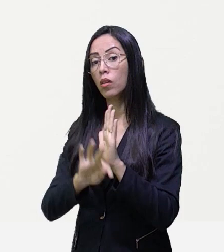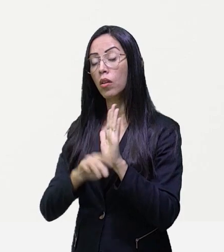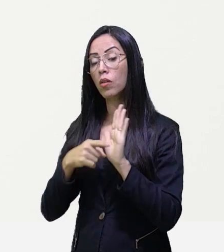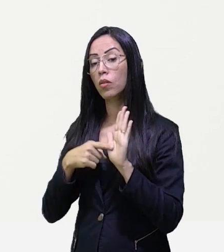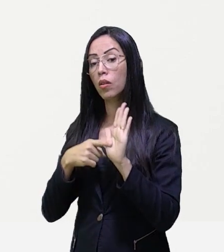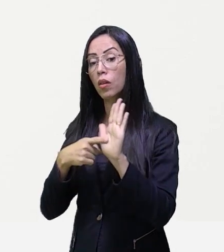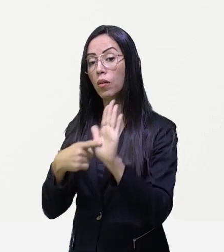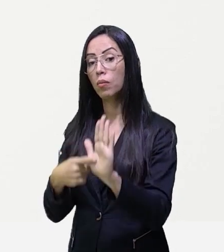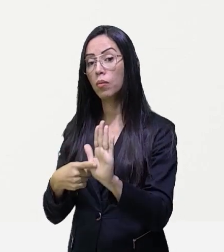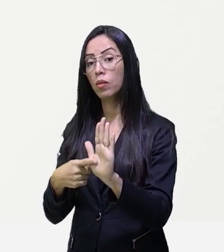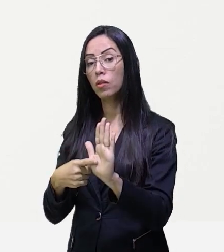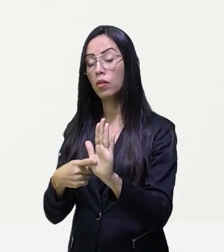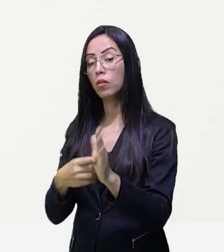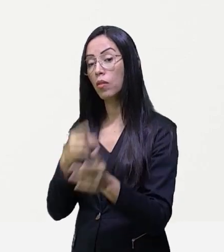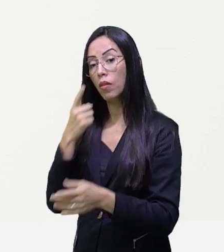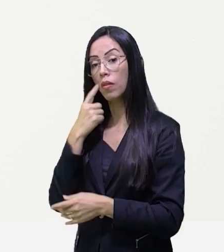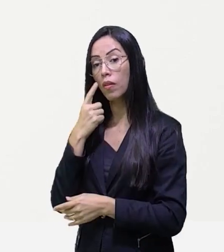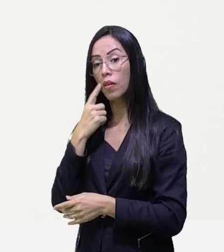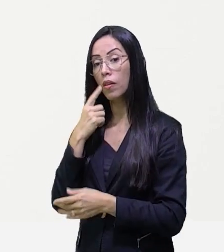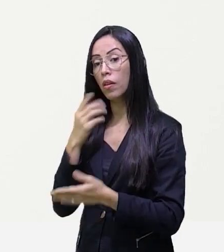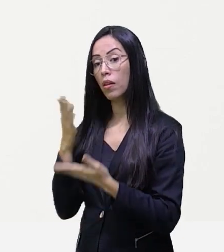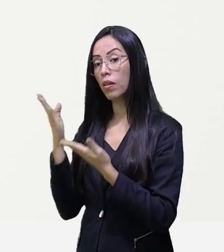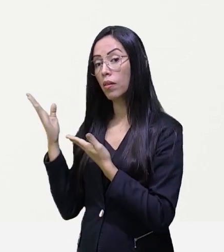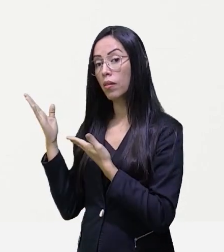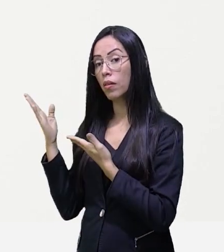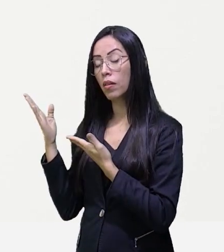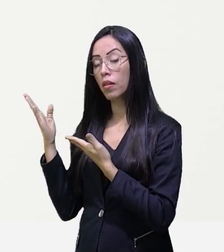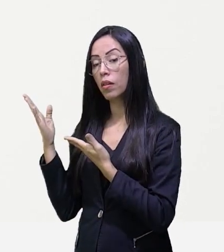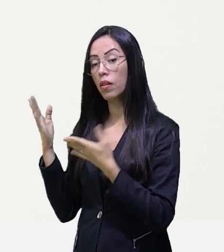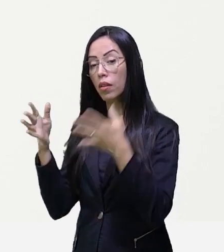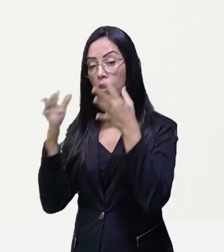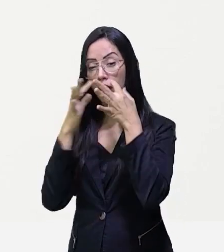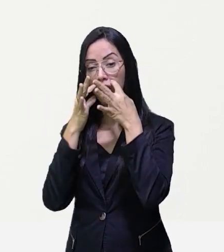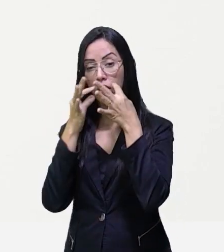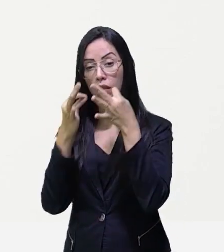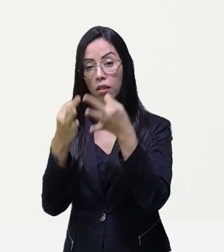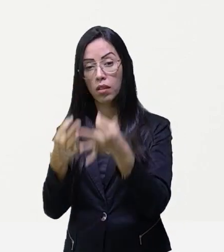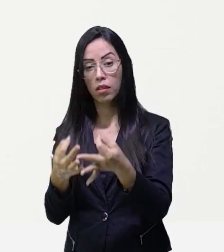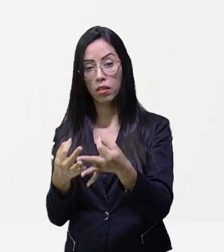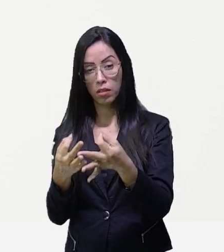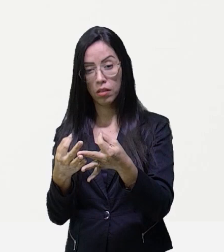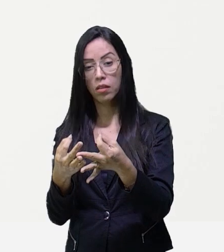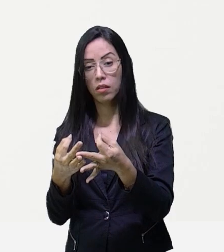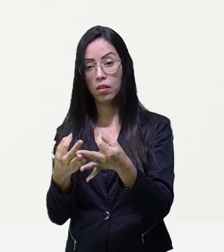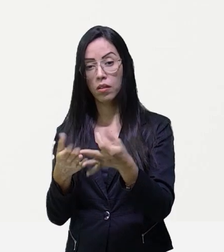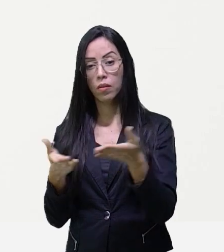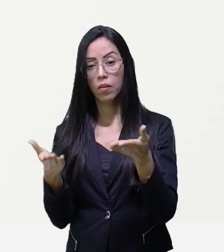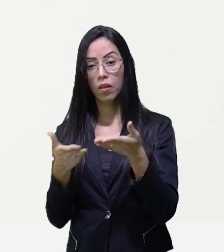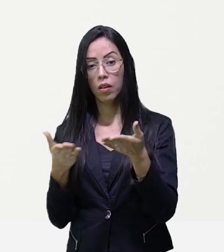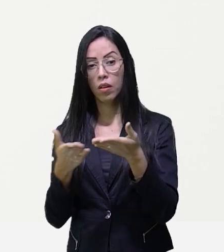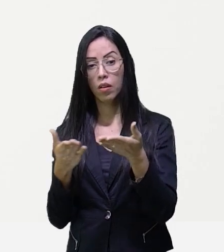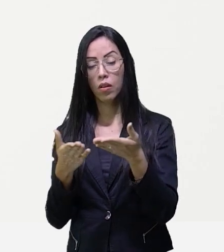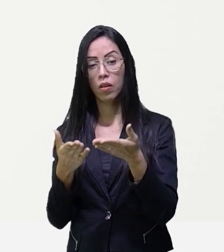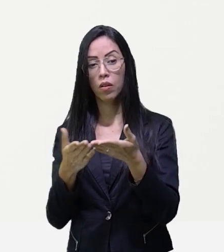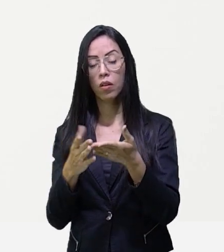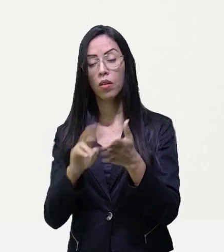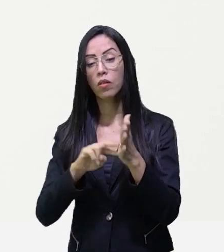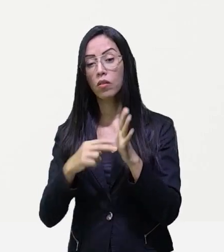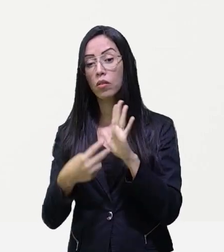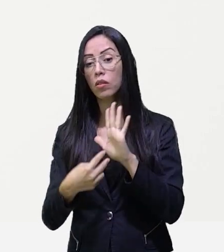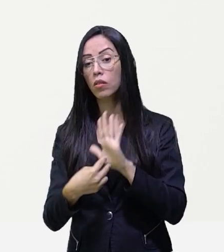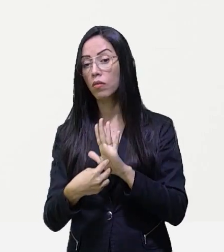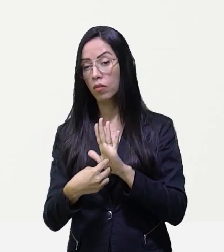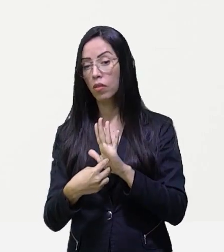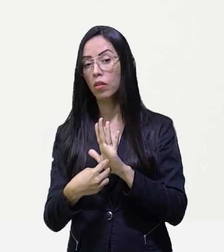expositivo. Estão vendo? Olha lá. Prestem atenção nesta leitura aqui, ó, do significado,